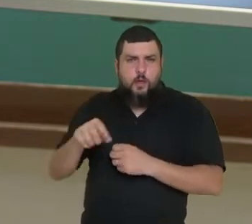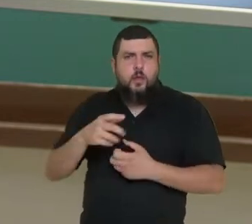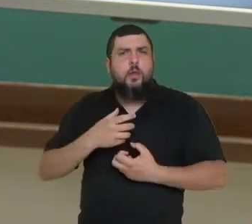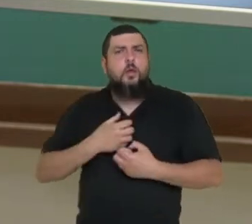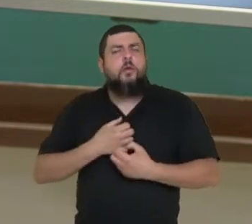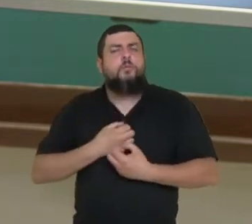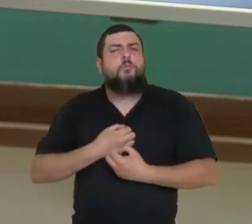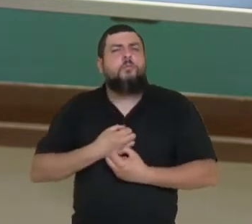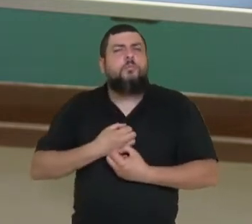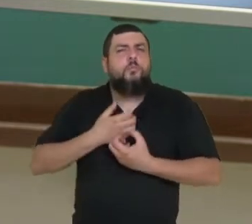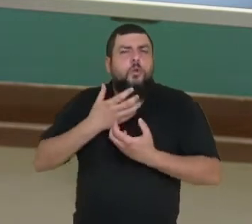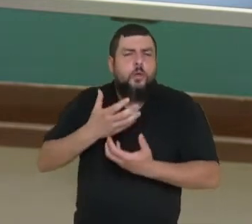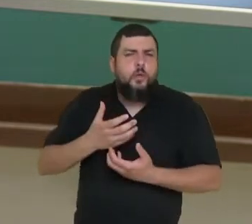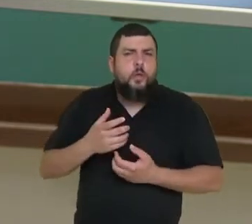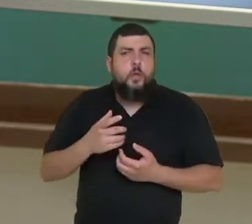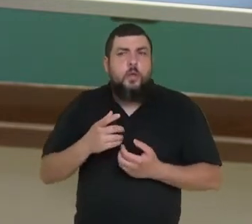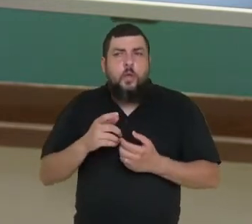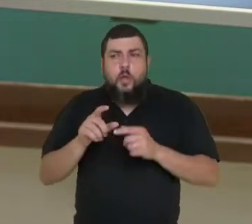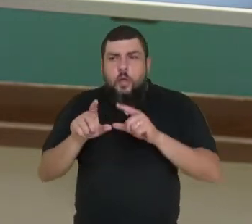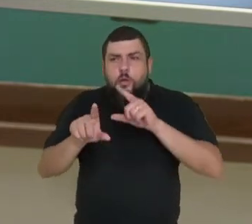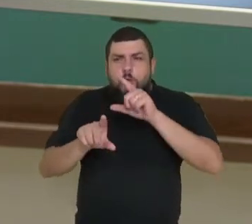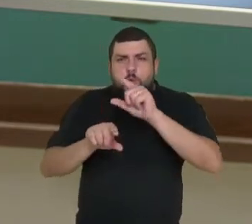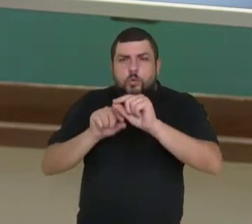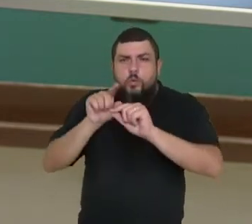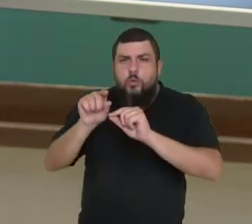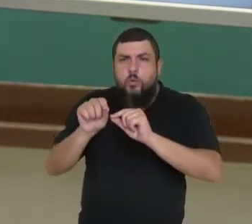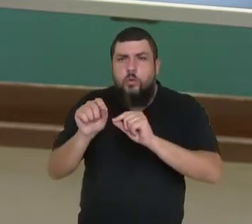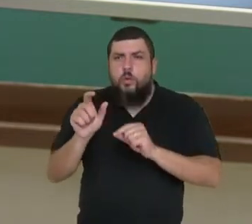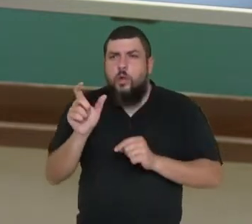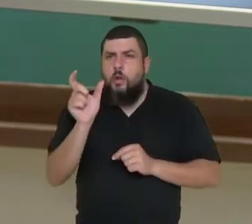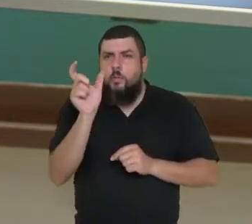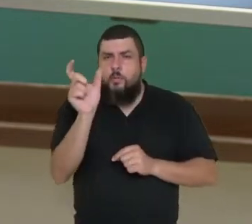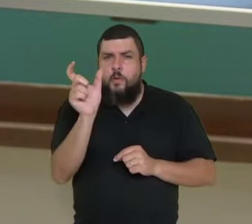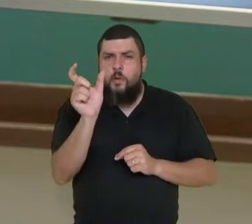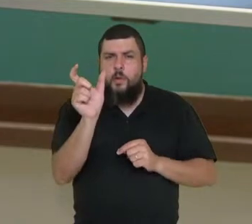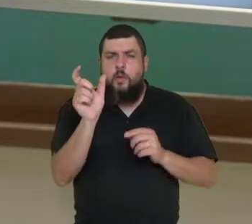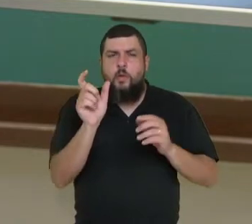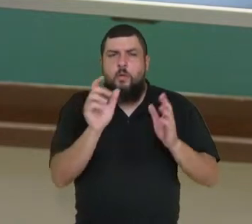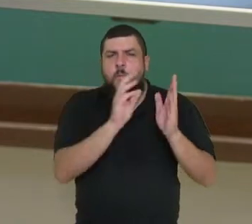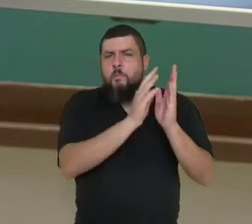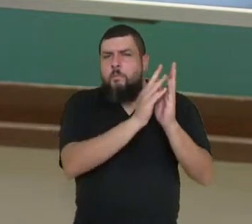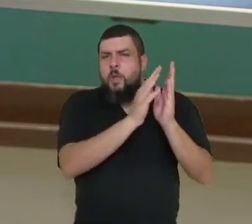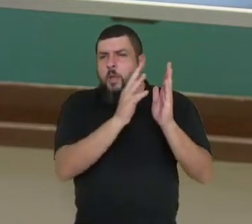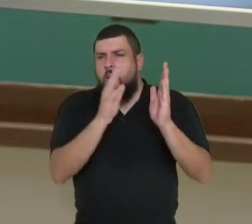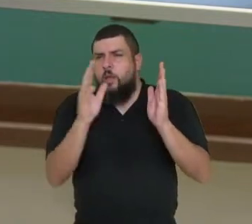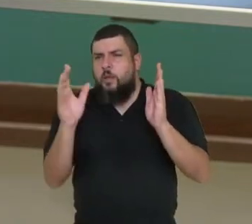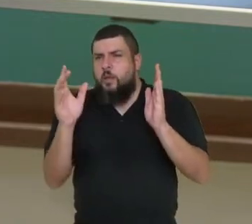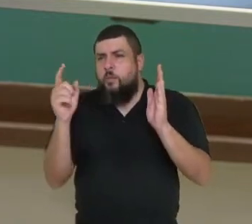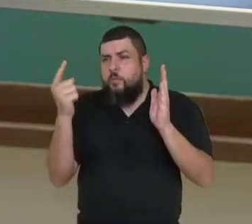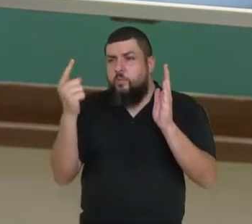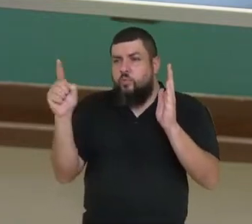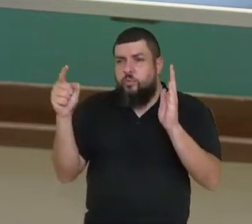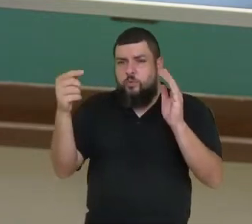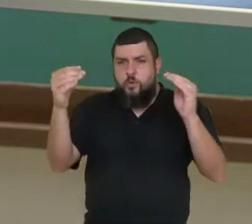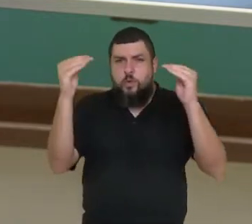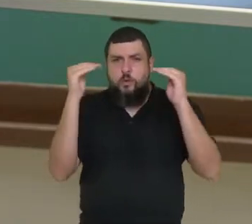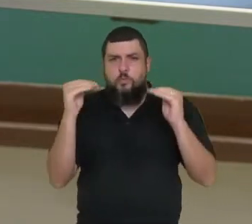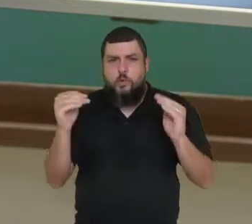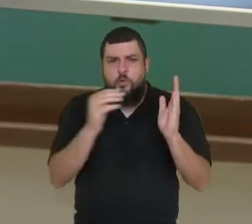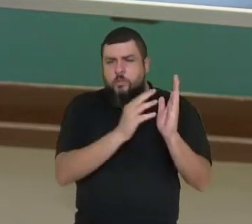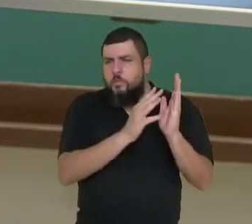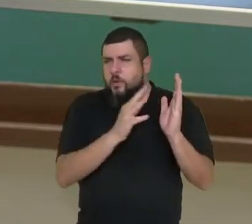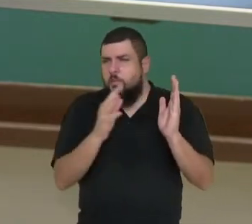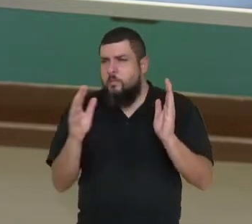dá ao trabalho de selecionar palavras que tenham ali no final os mesmos elementos fonéticos,